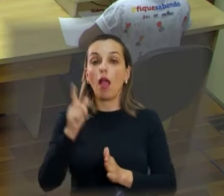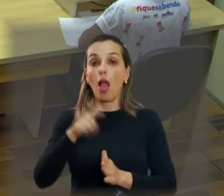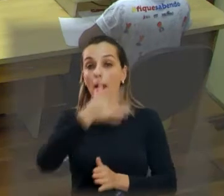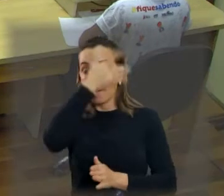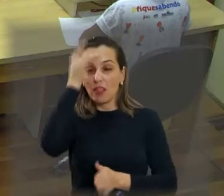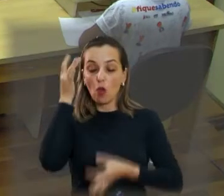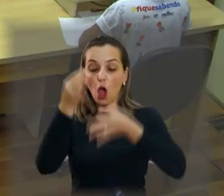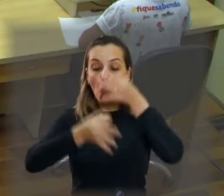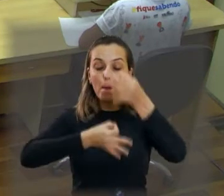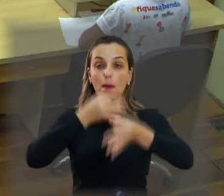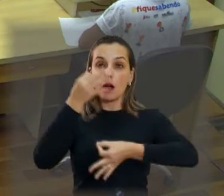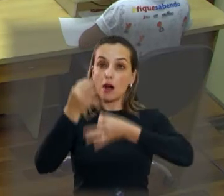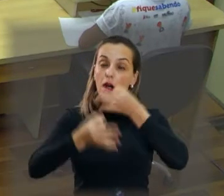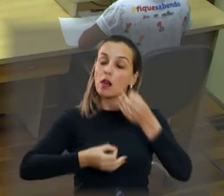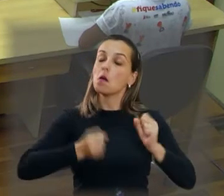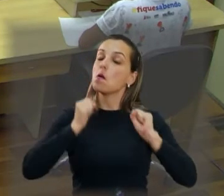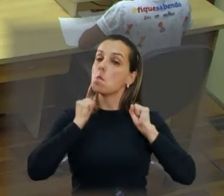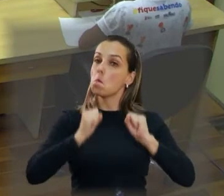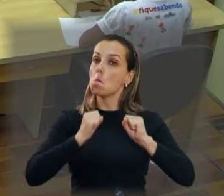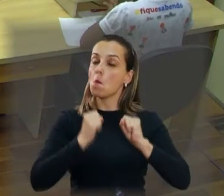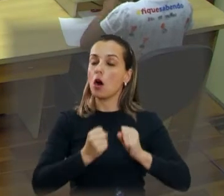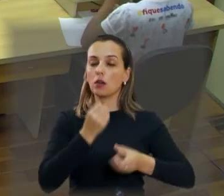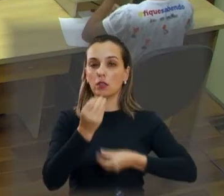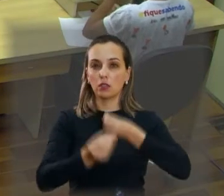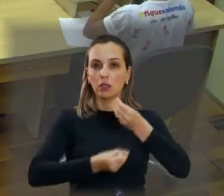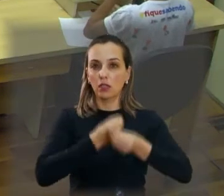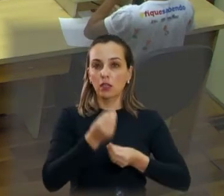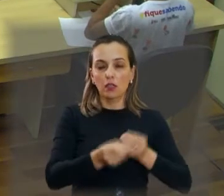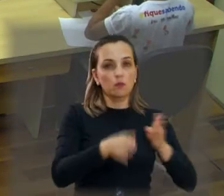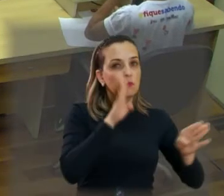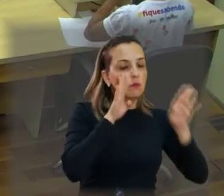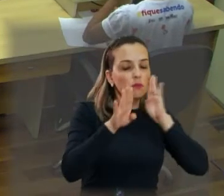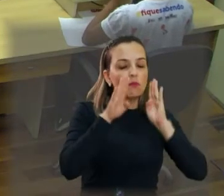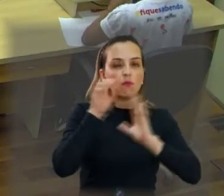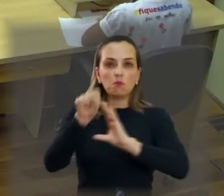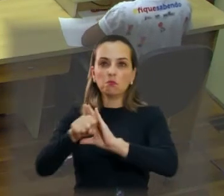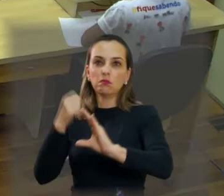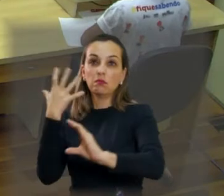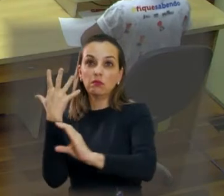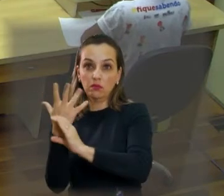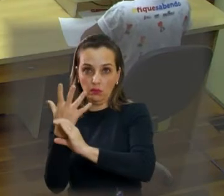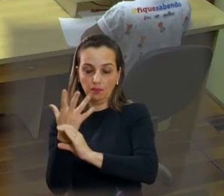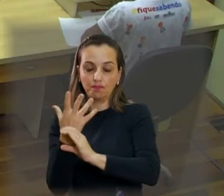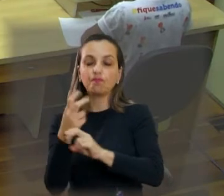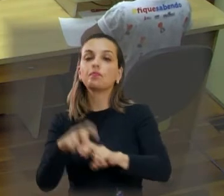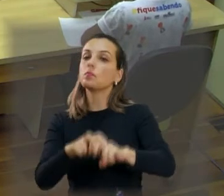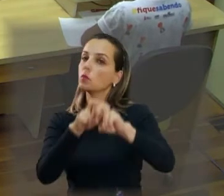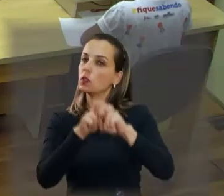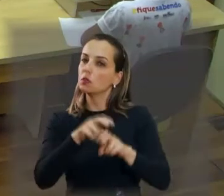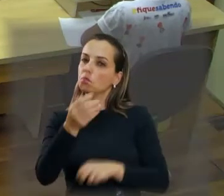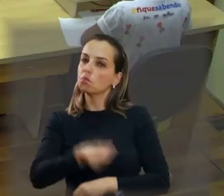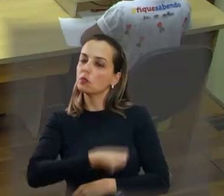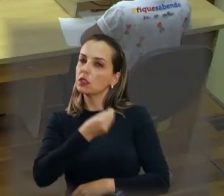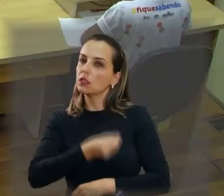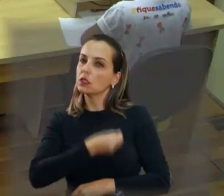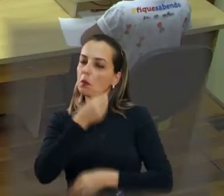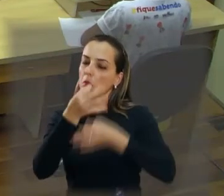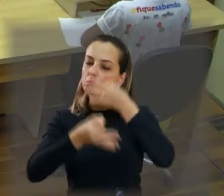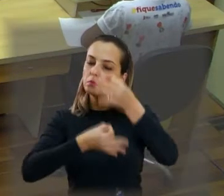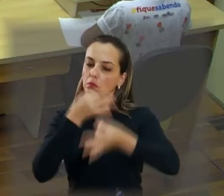poderão ser feitas pelas transmissões do Facebook e do YouTube, garantindo a participação